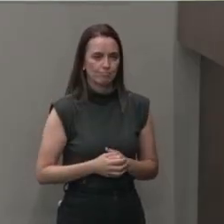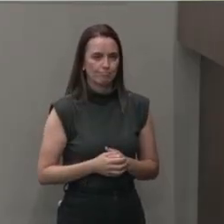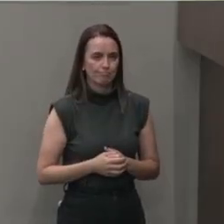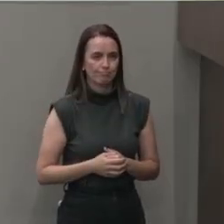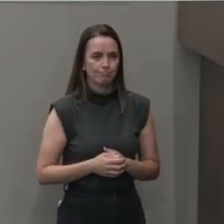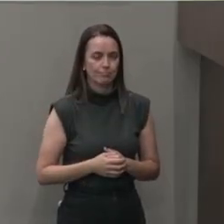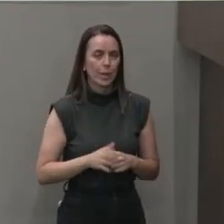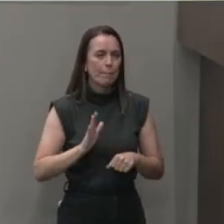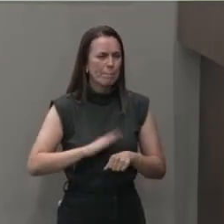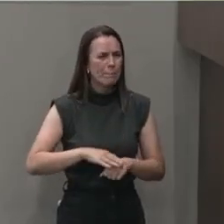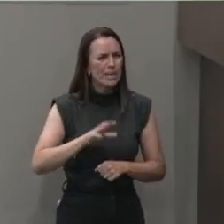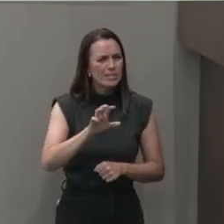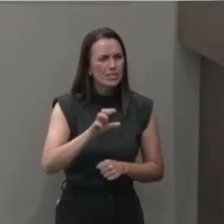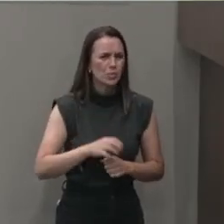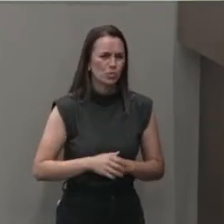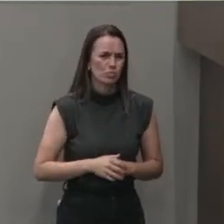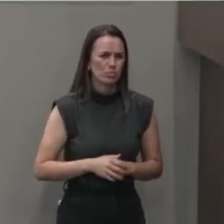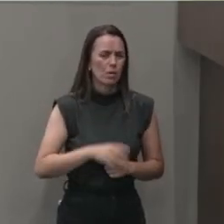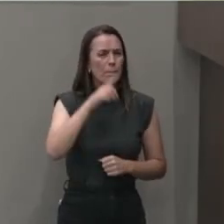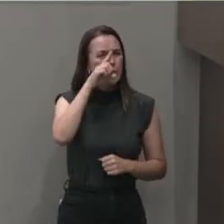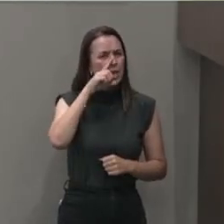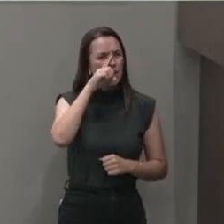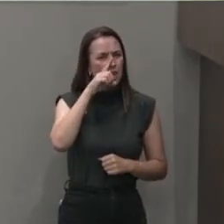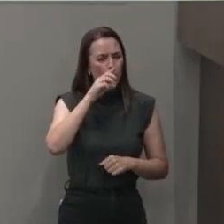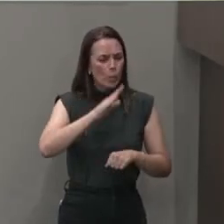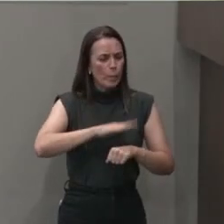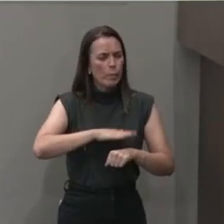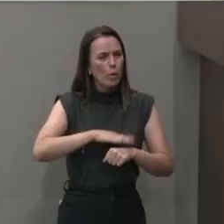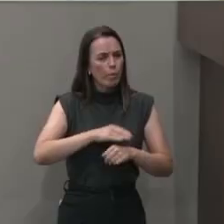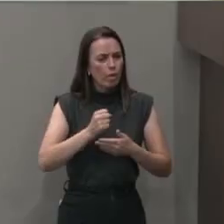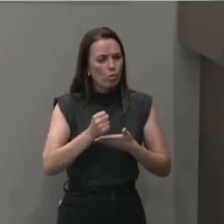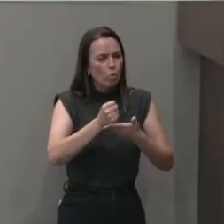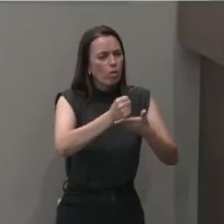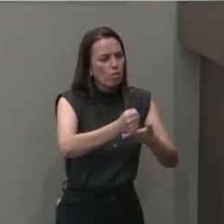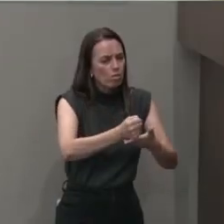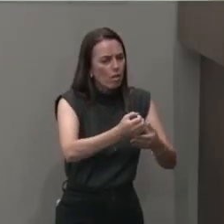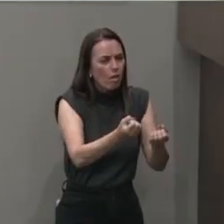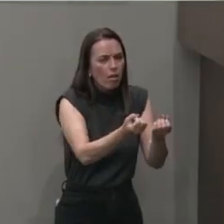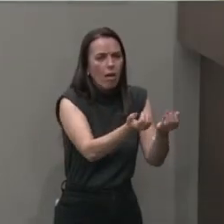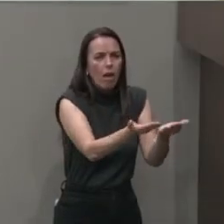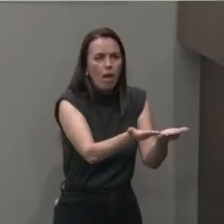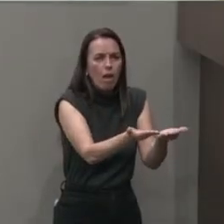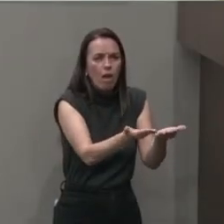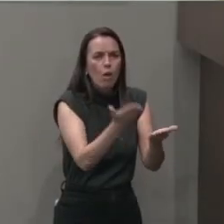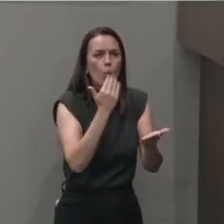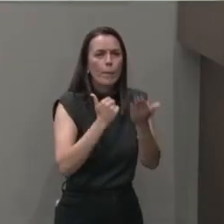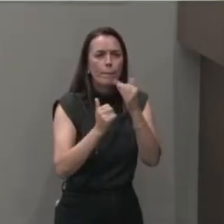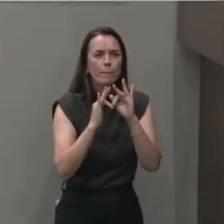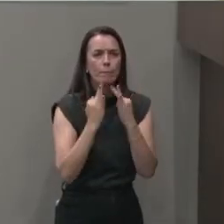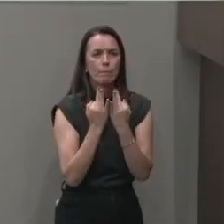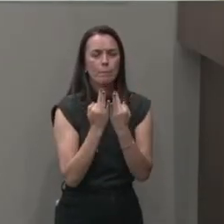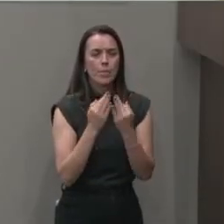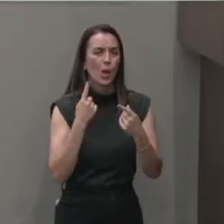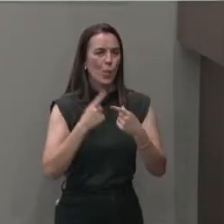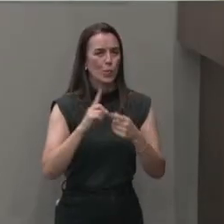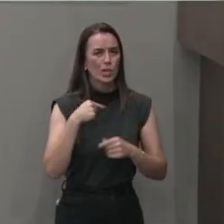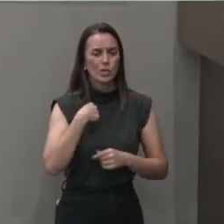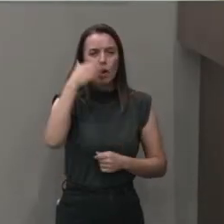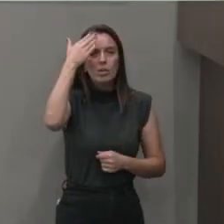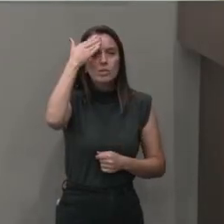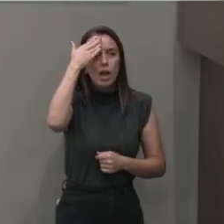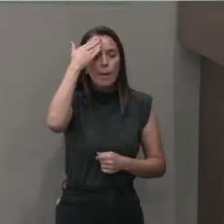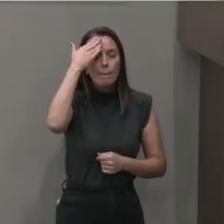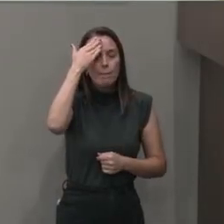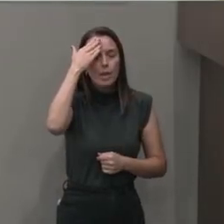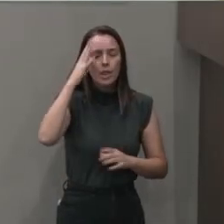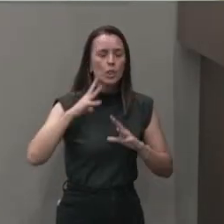ainda mais correr riscos na hora que vai levar o alimento para as nossas famílias, porque a gente sabe que todo motoboy